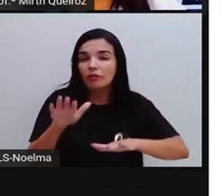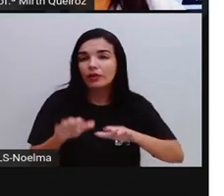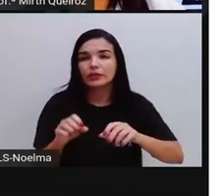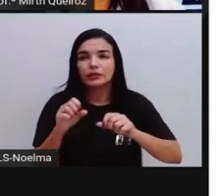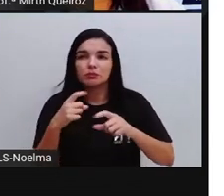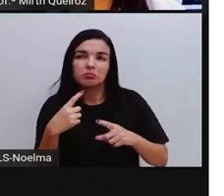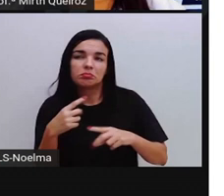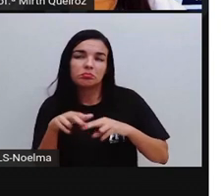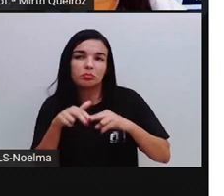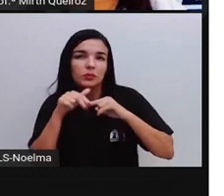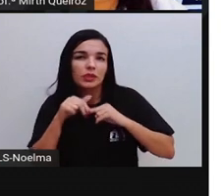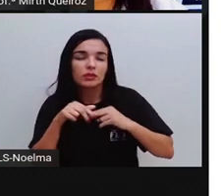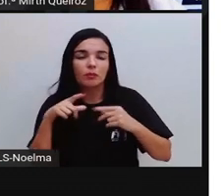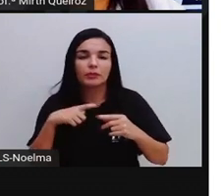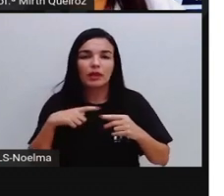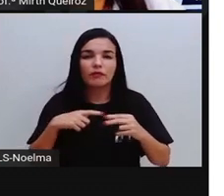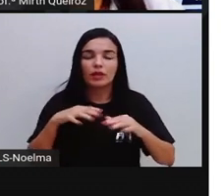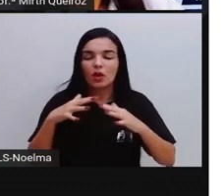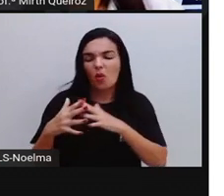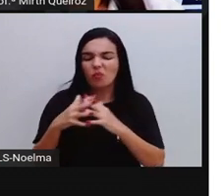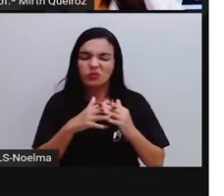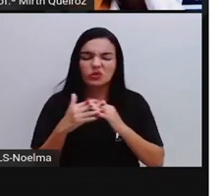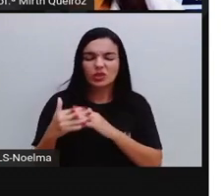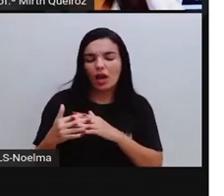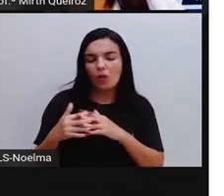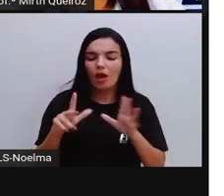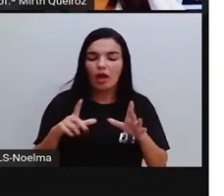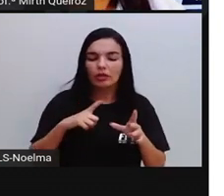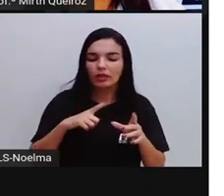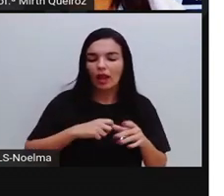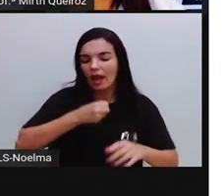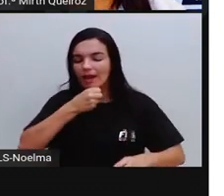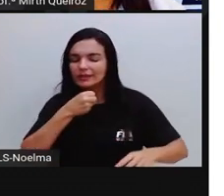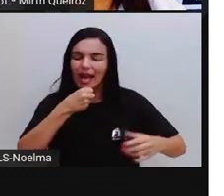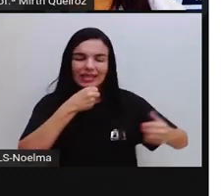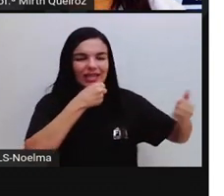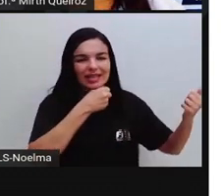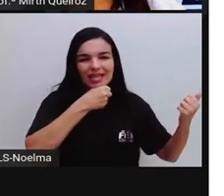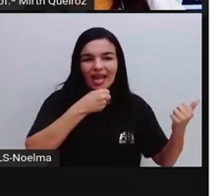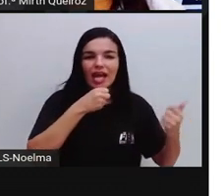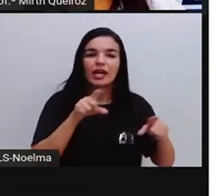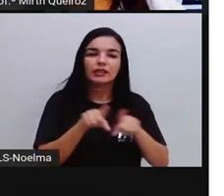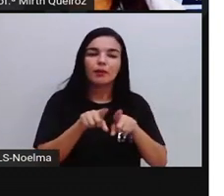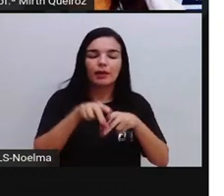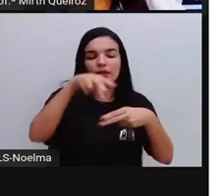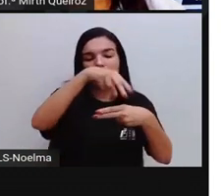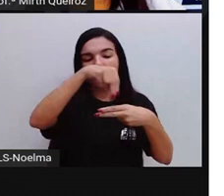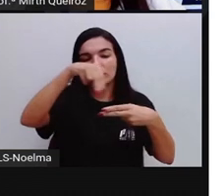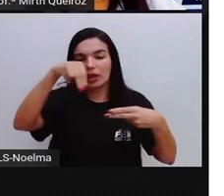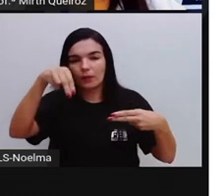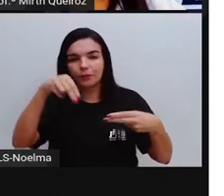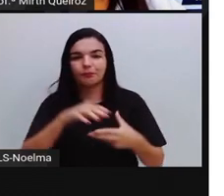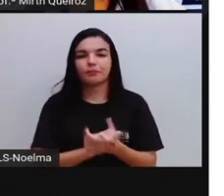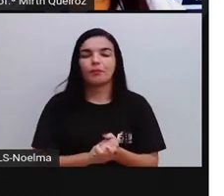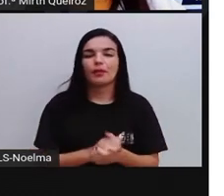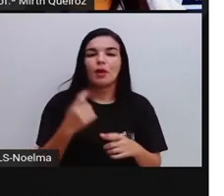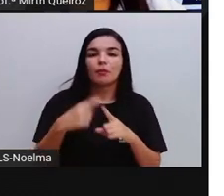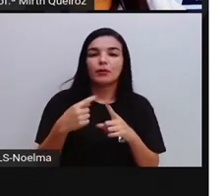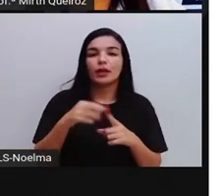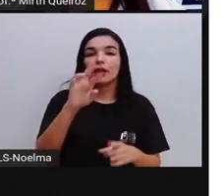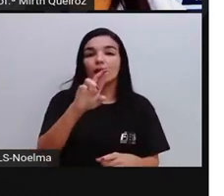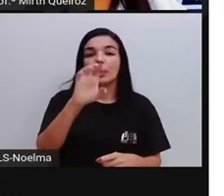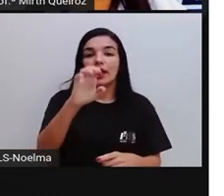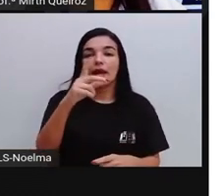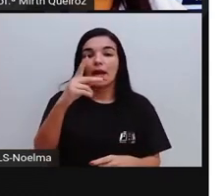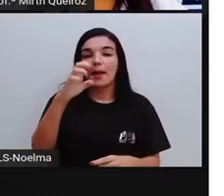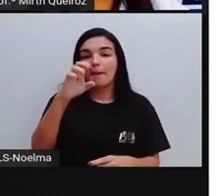uma confusão entre o repente e também a literatura de cordel, né? O repente ele é dito